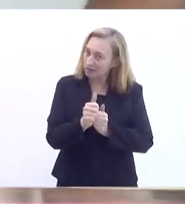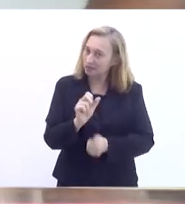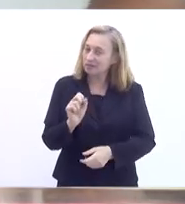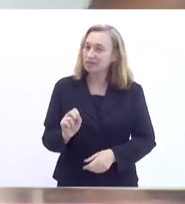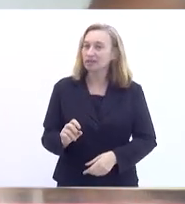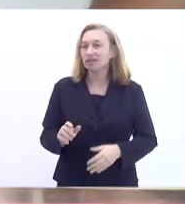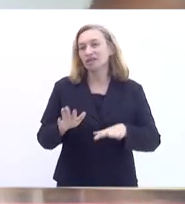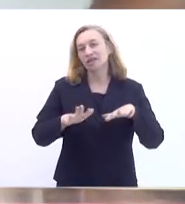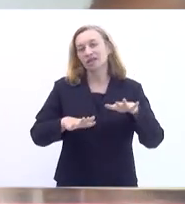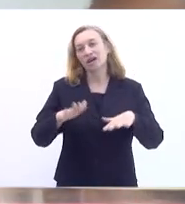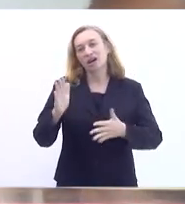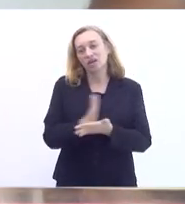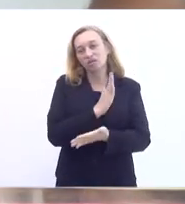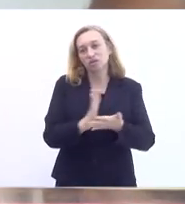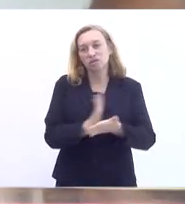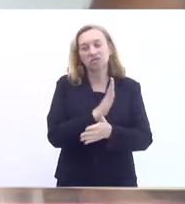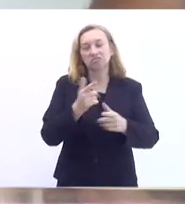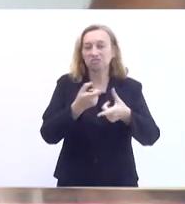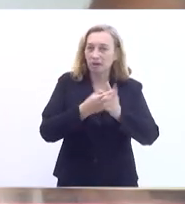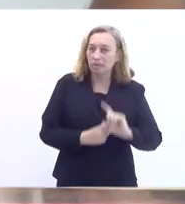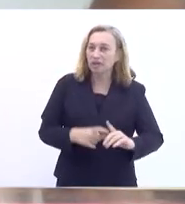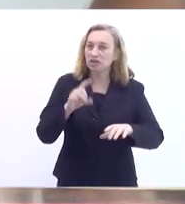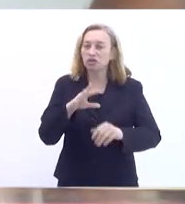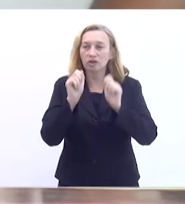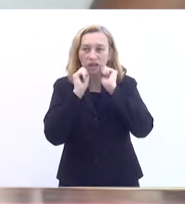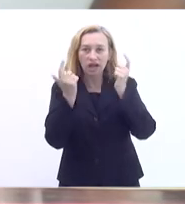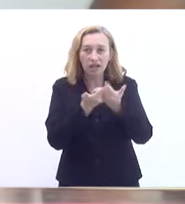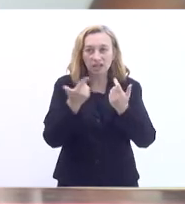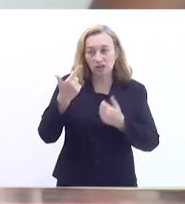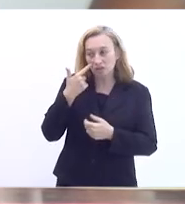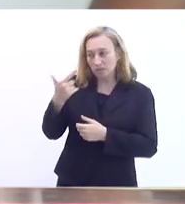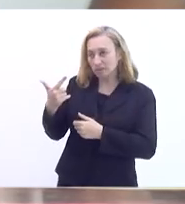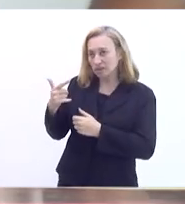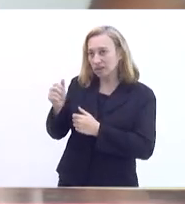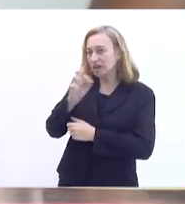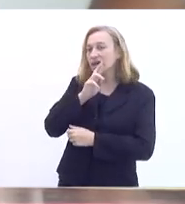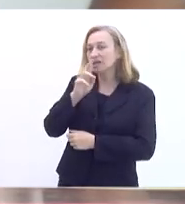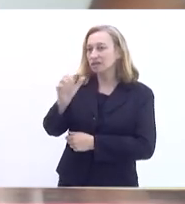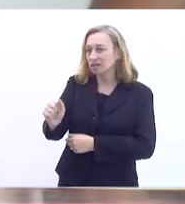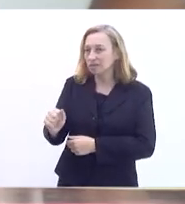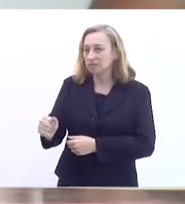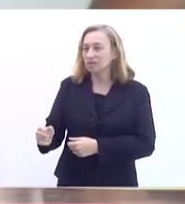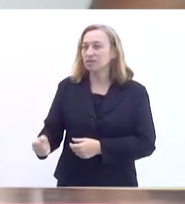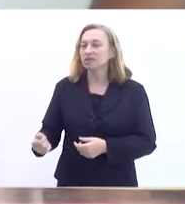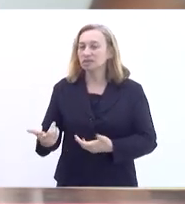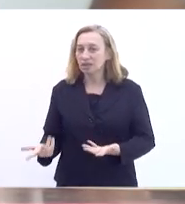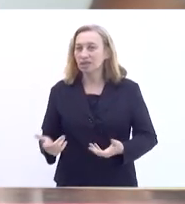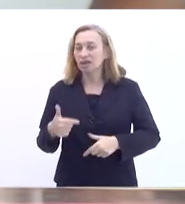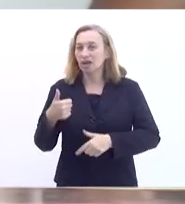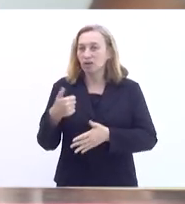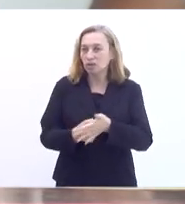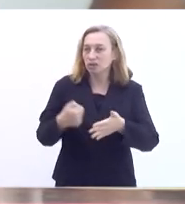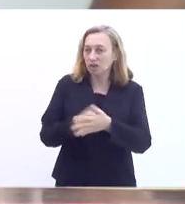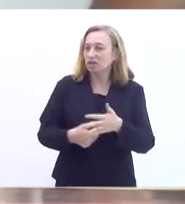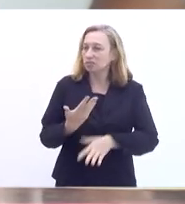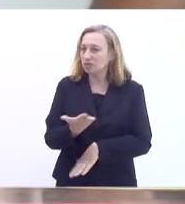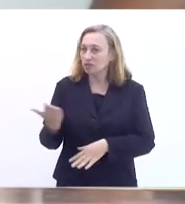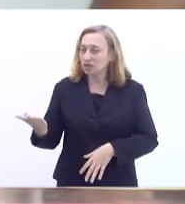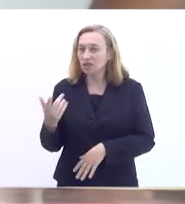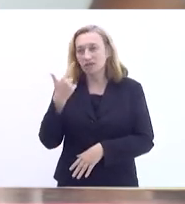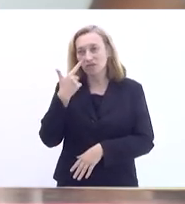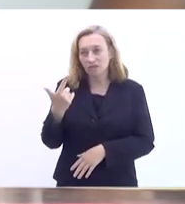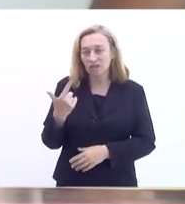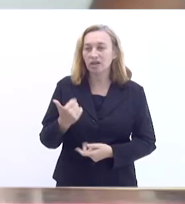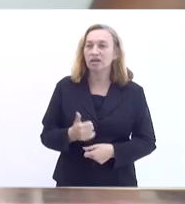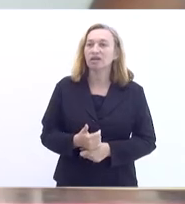muita coisa também não depende só daqui Daleste a gente vê o empenho de uma horinha aqui poxa guerreirão nessa hora dessa questão aí a gente leva as